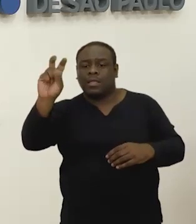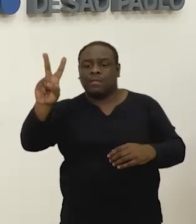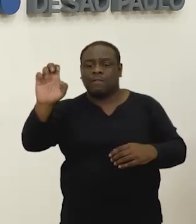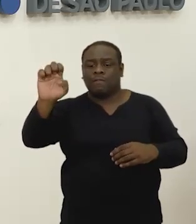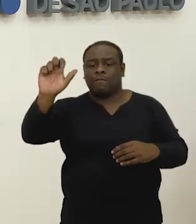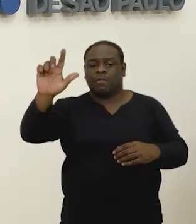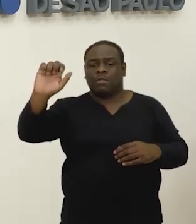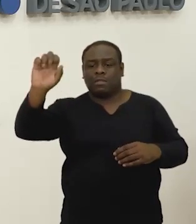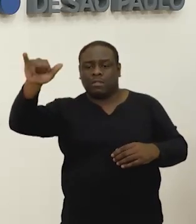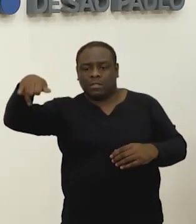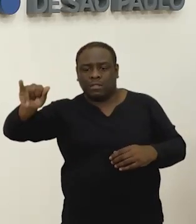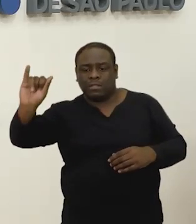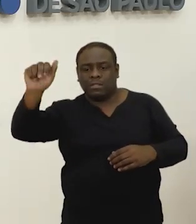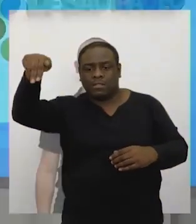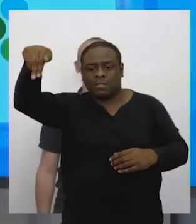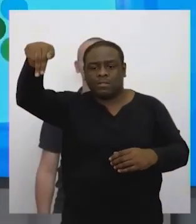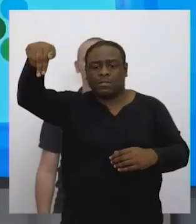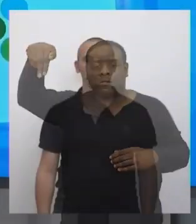com vocês.